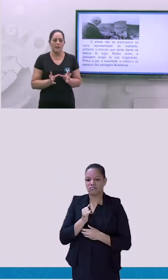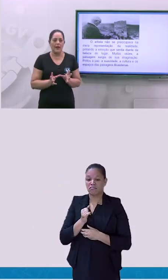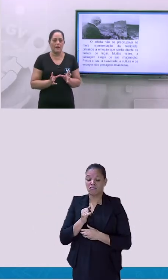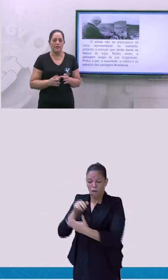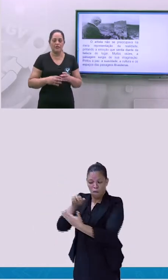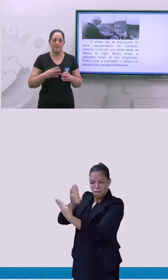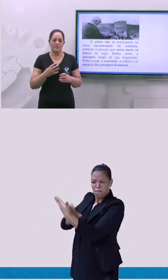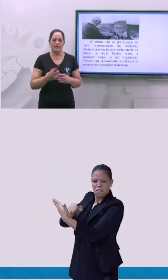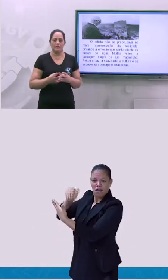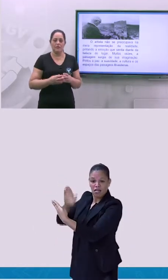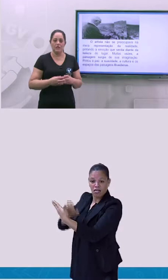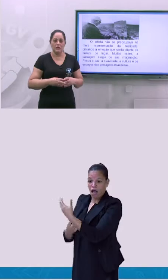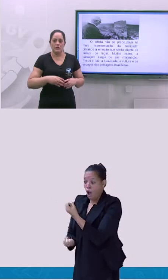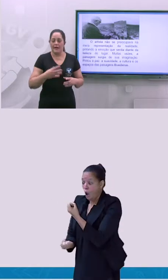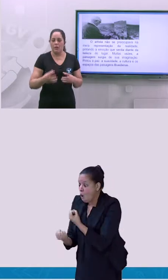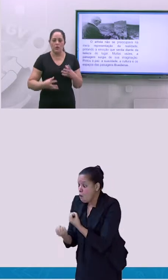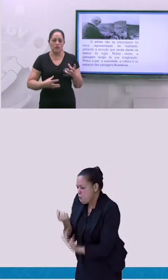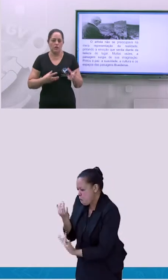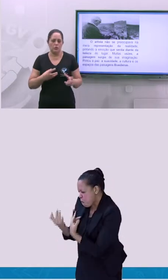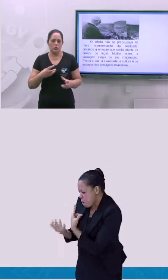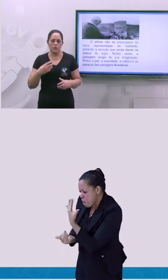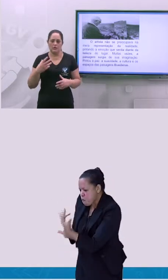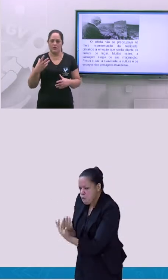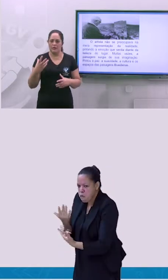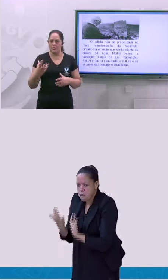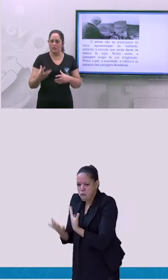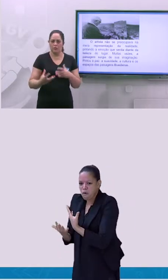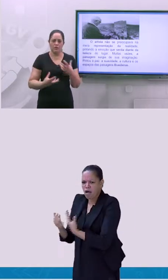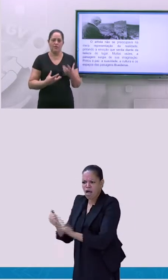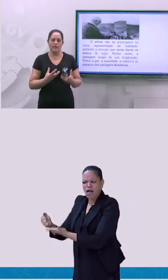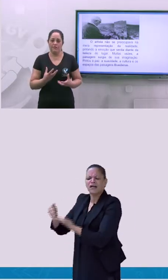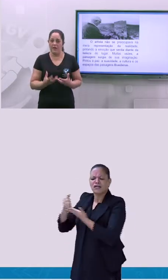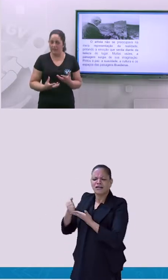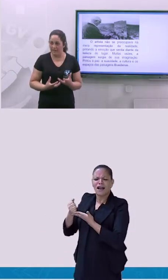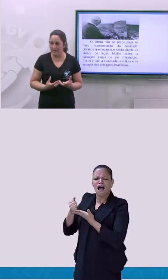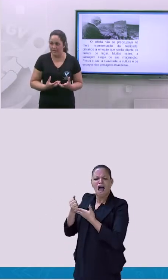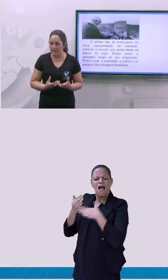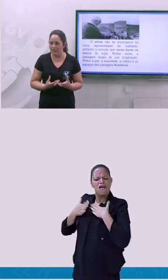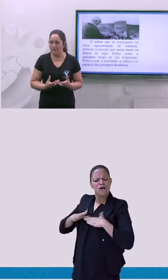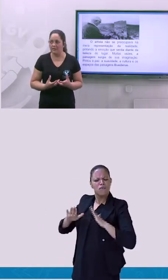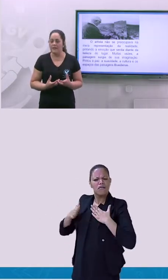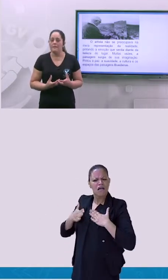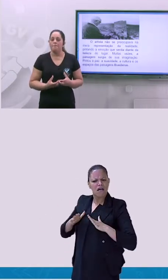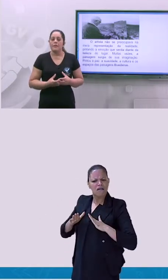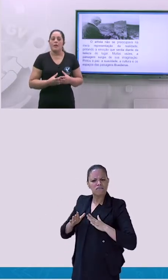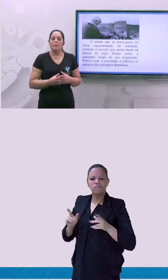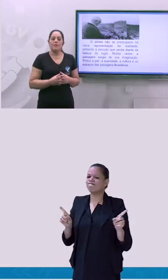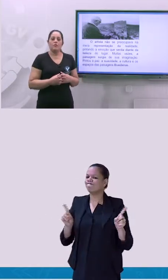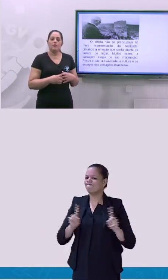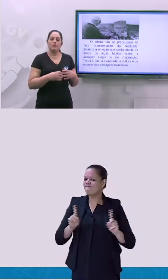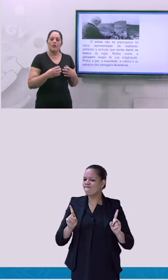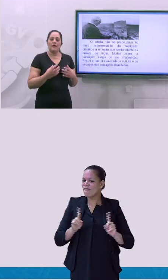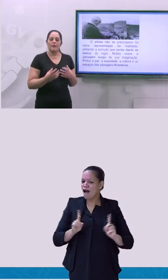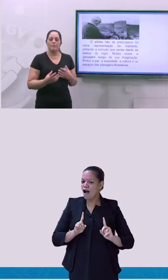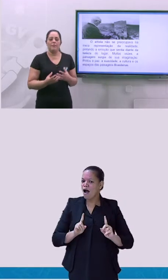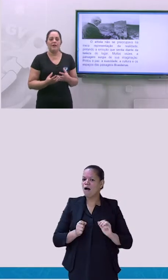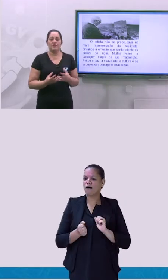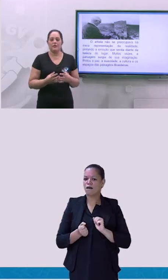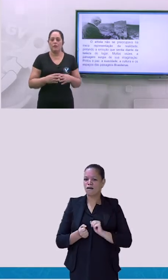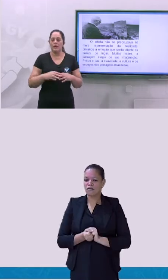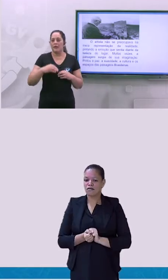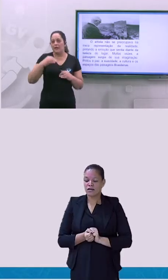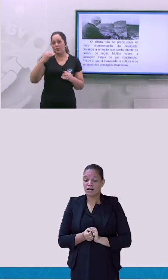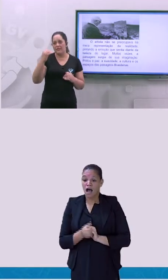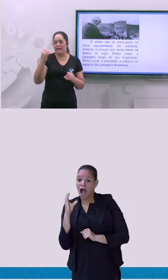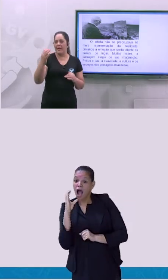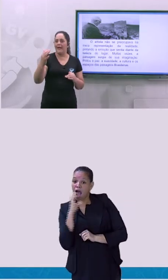pelo contrário, vai te dar uma sensação de calor, de quentura, de emoções efervescentes. Mas quando joga aquela imagem